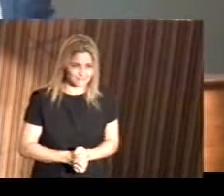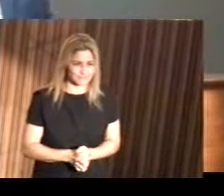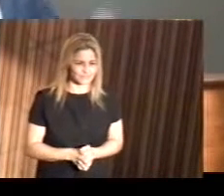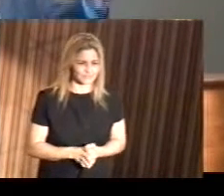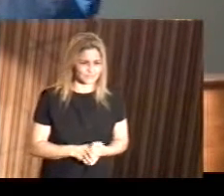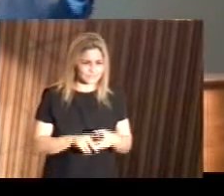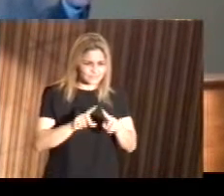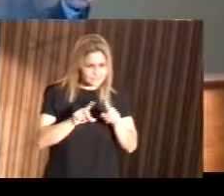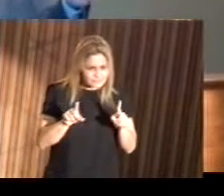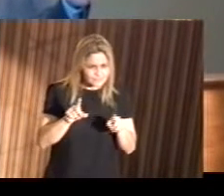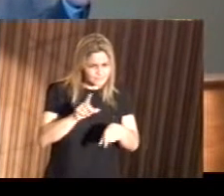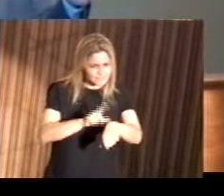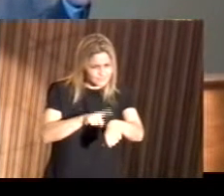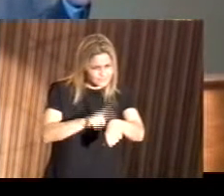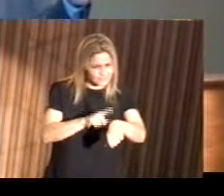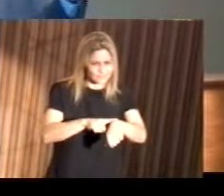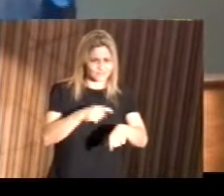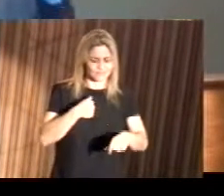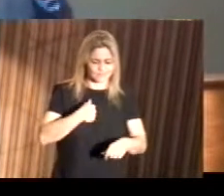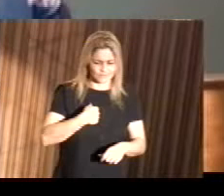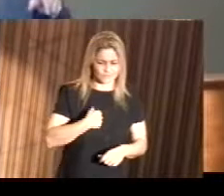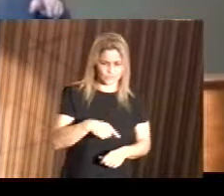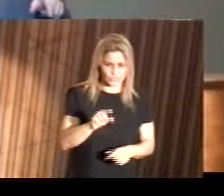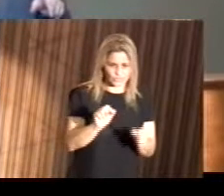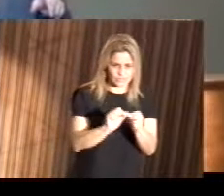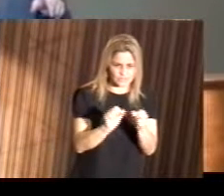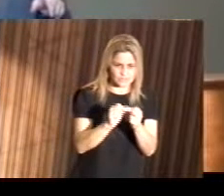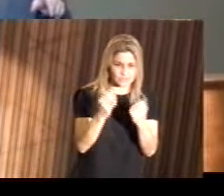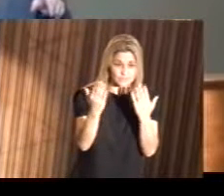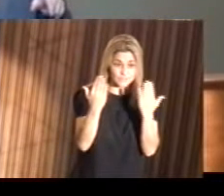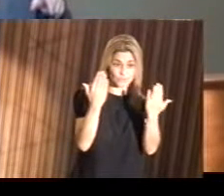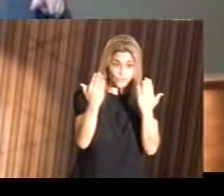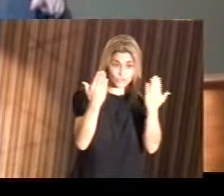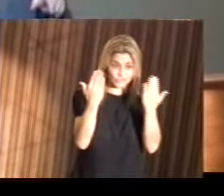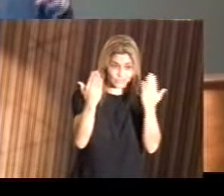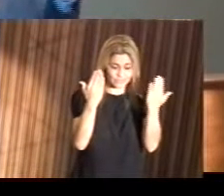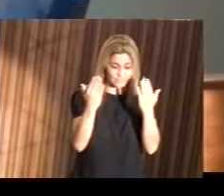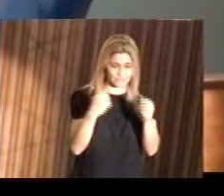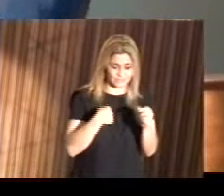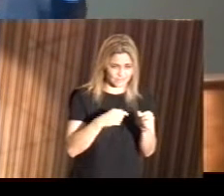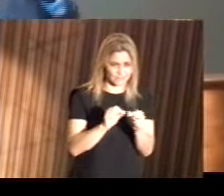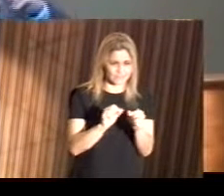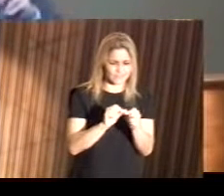Mas quando eu fui fazer psicologia,